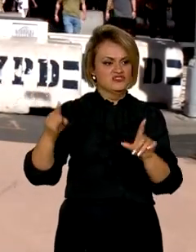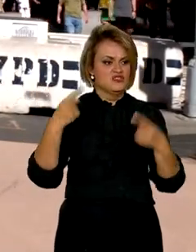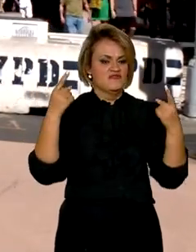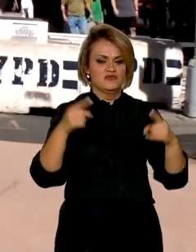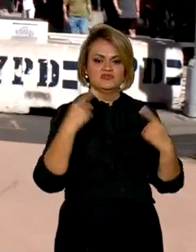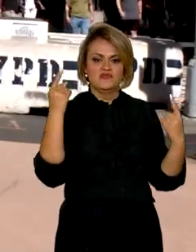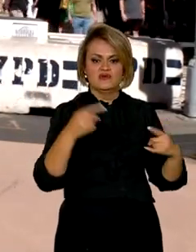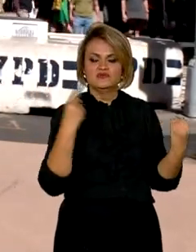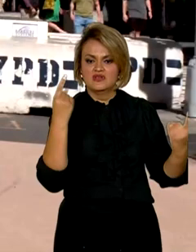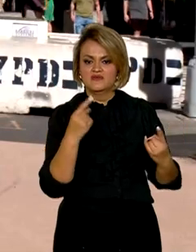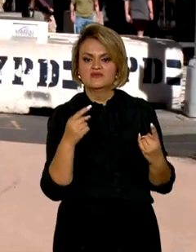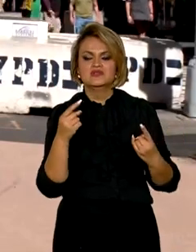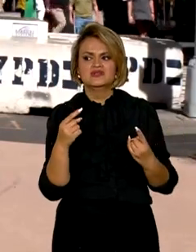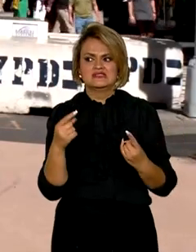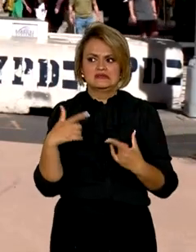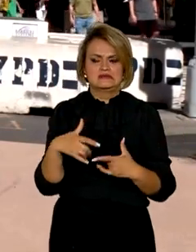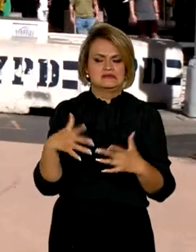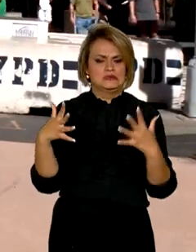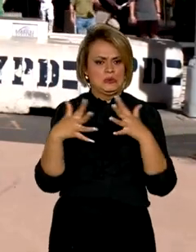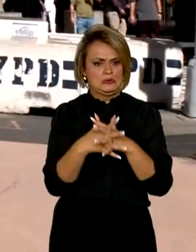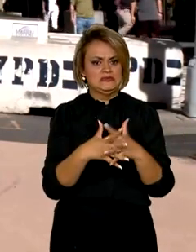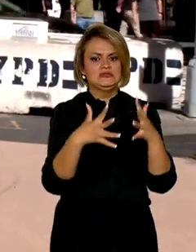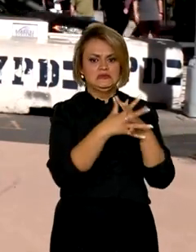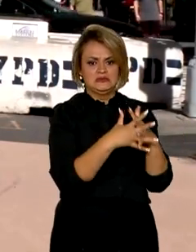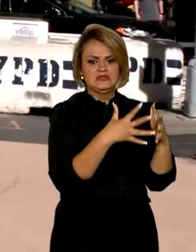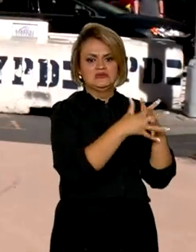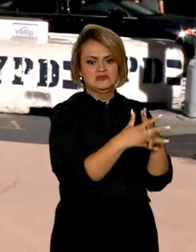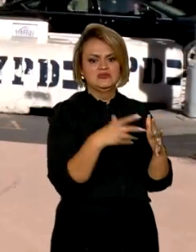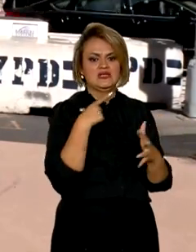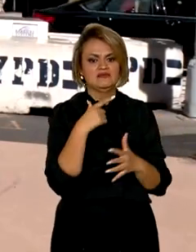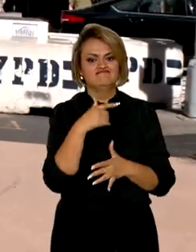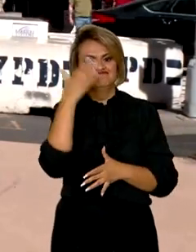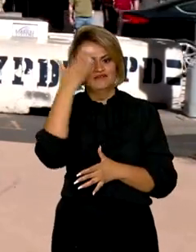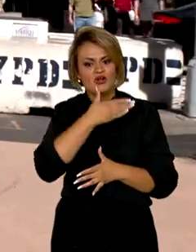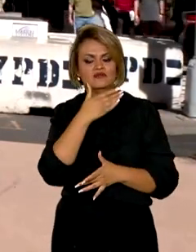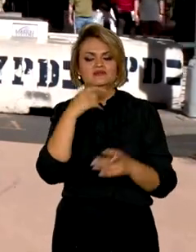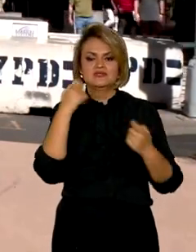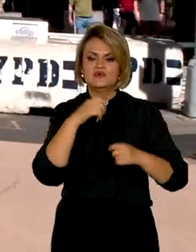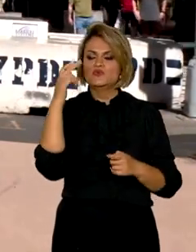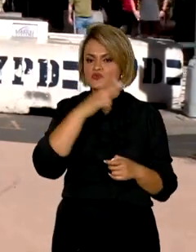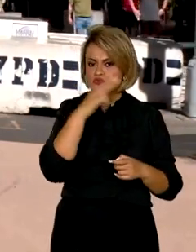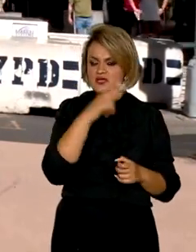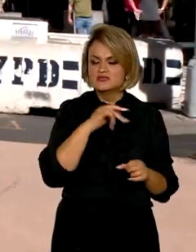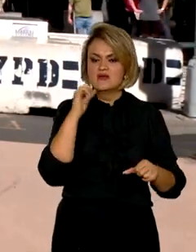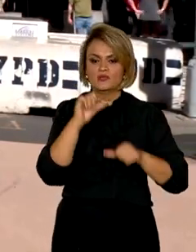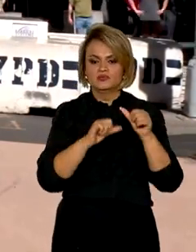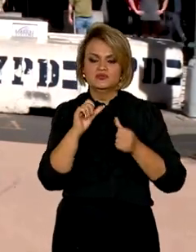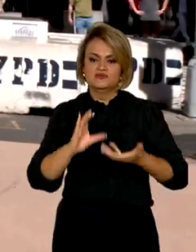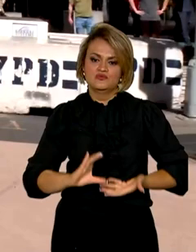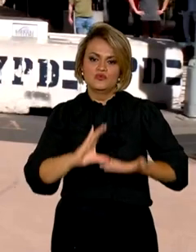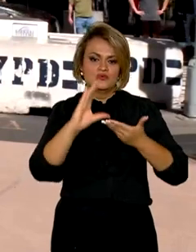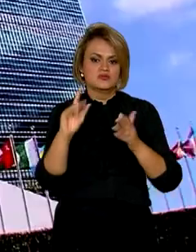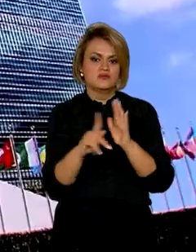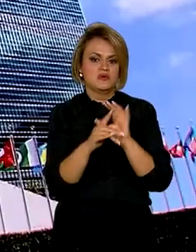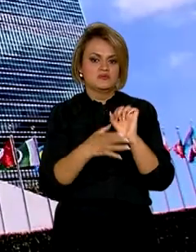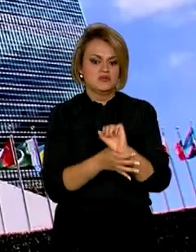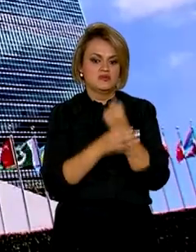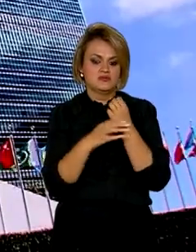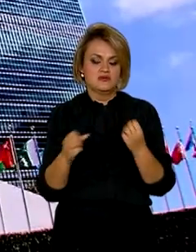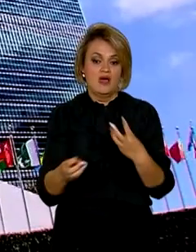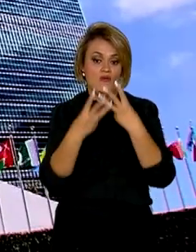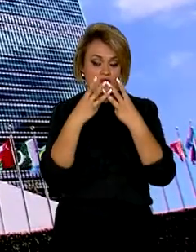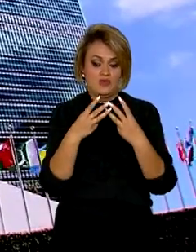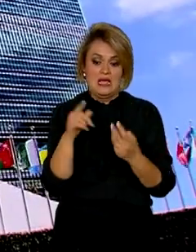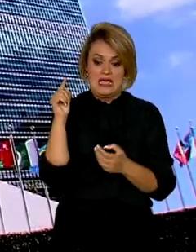desafios globais, cada vez mais complexos, realçam ainda mais a urgência da reforma do Conselho de Segurança da ONU. A